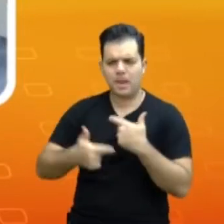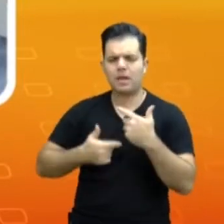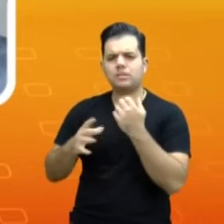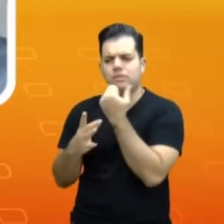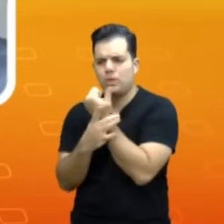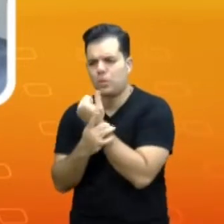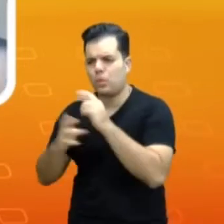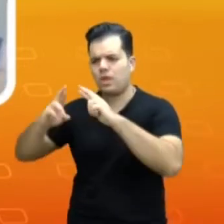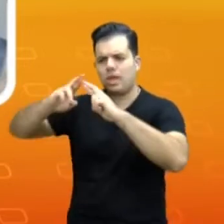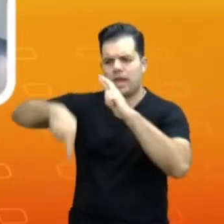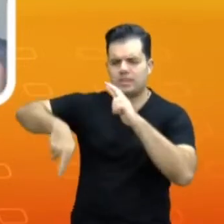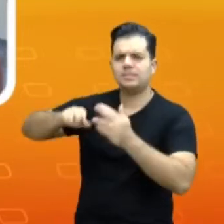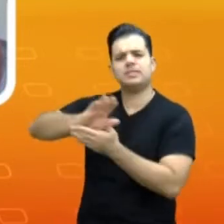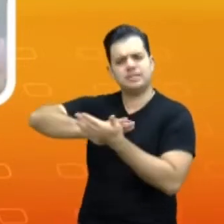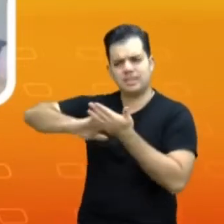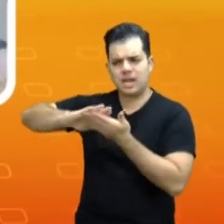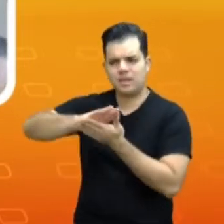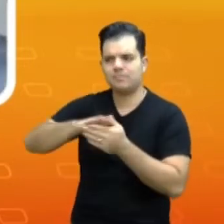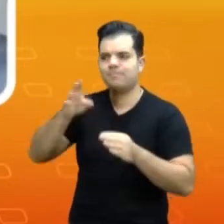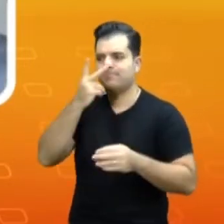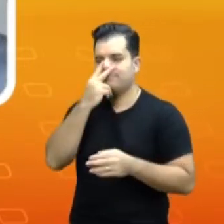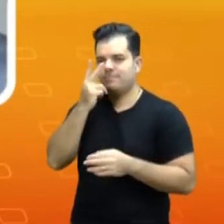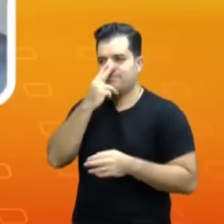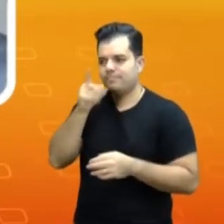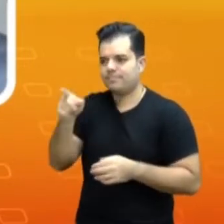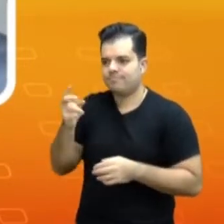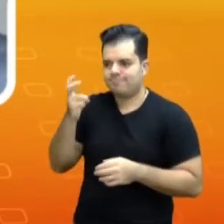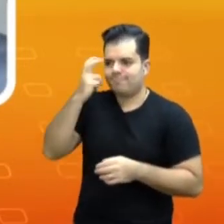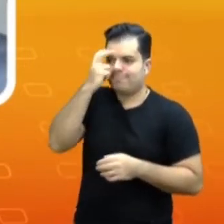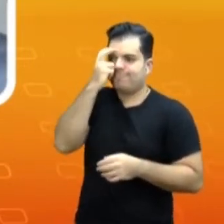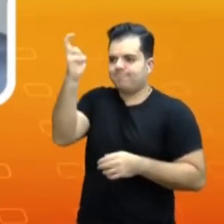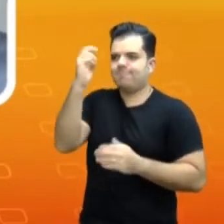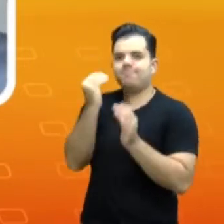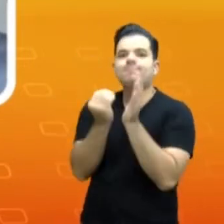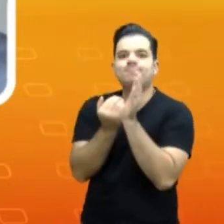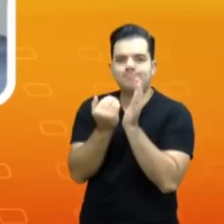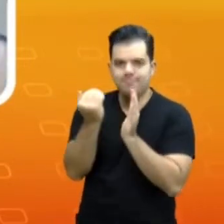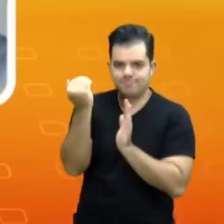seguro, muito mais inteligente, muito mais